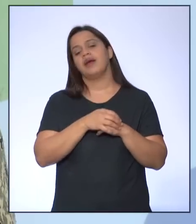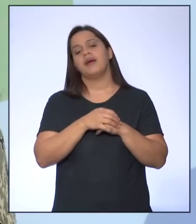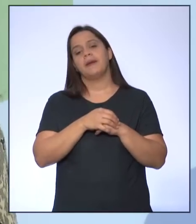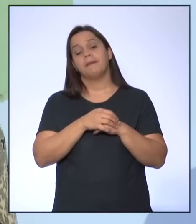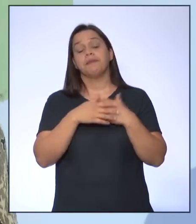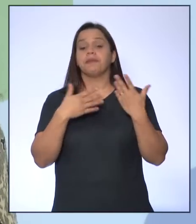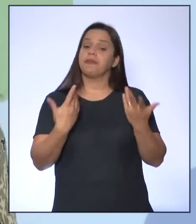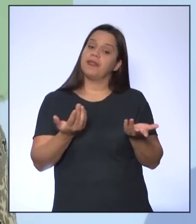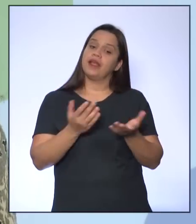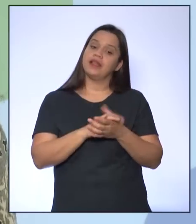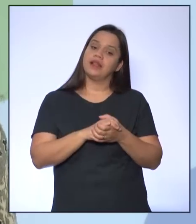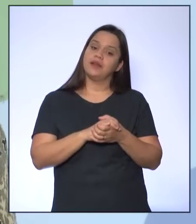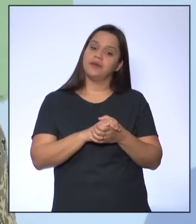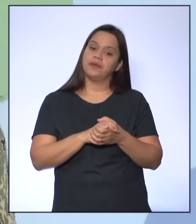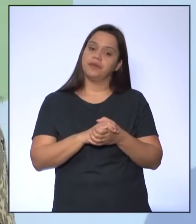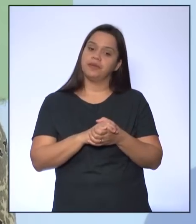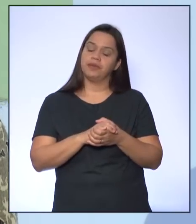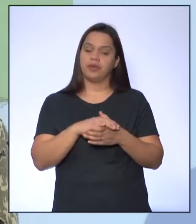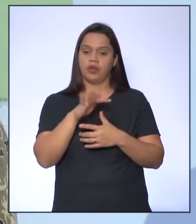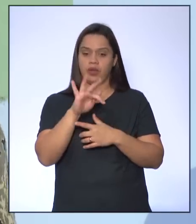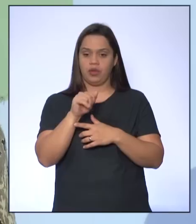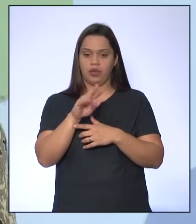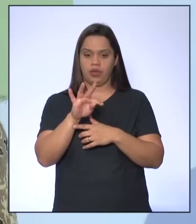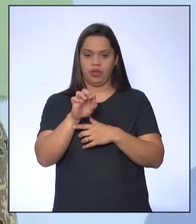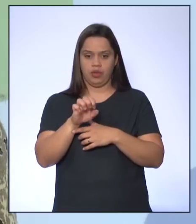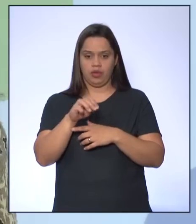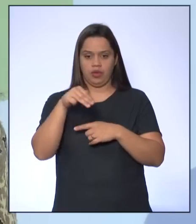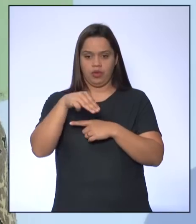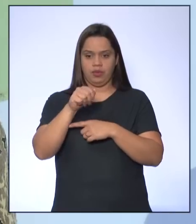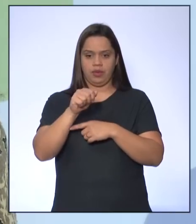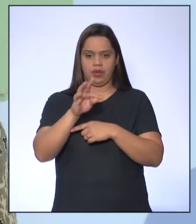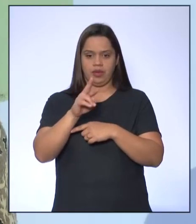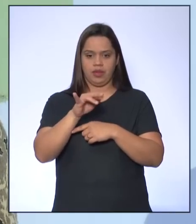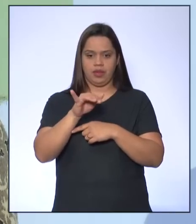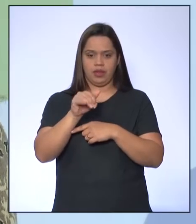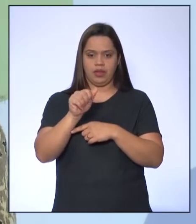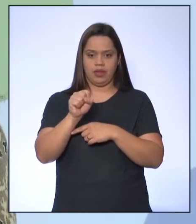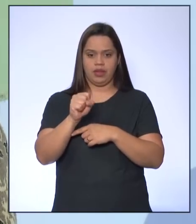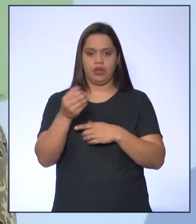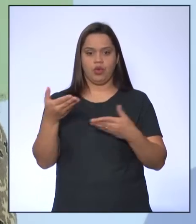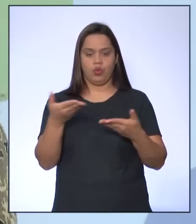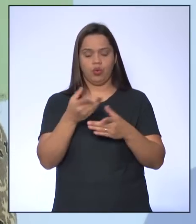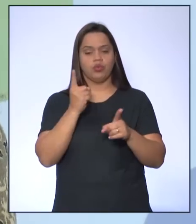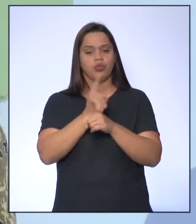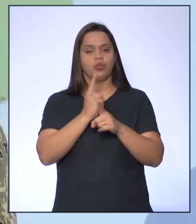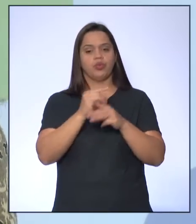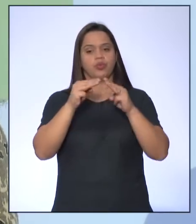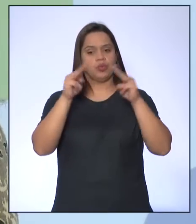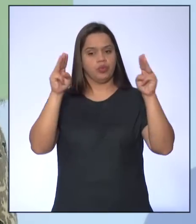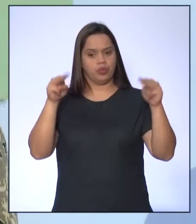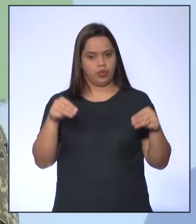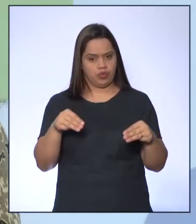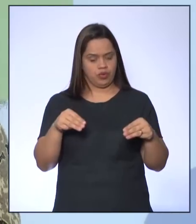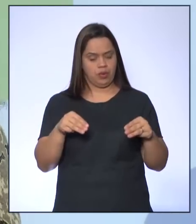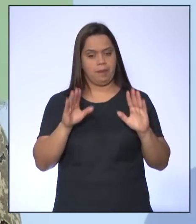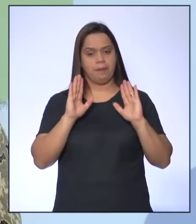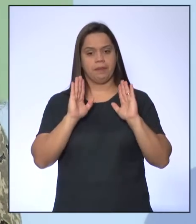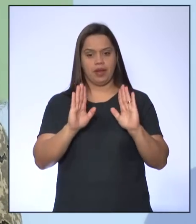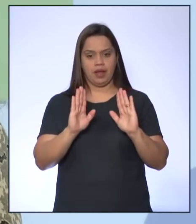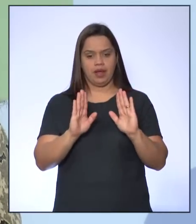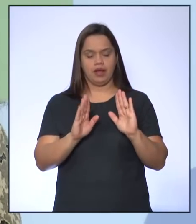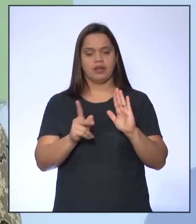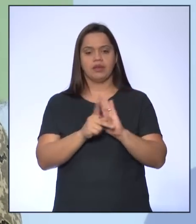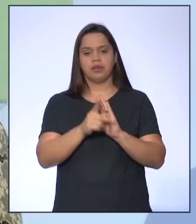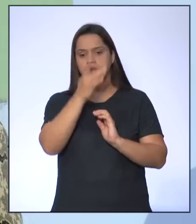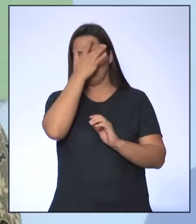Bom, geralmente essas fontes materiais, hoje nós encontramos nos museus, está bem? São acervos de museus. Mas os